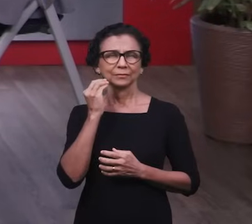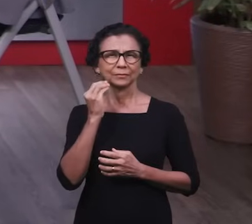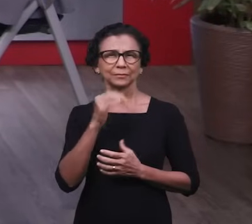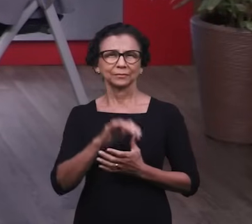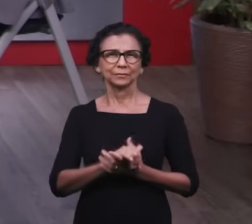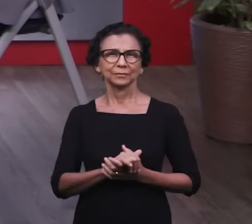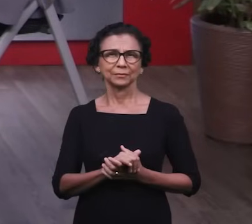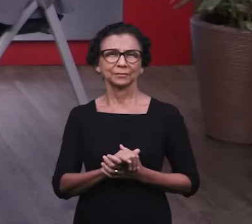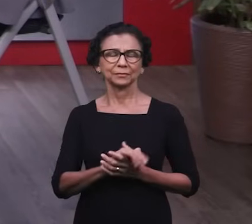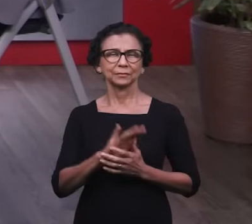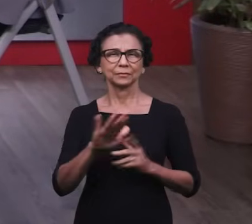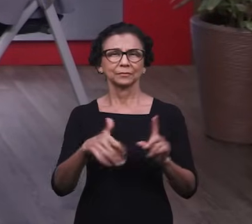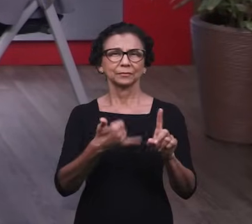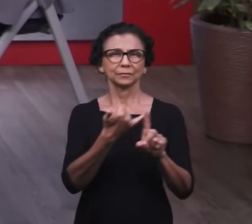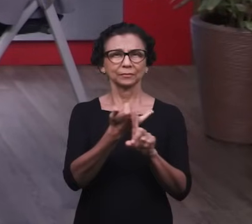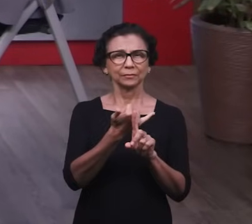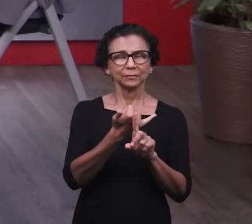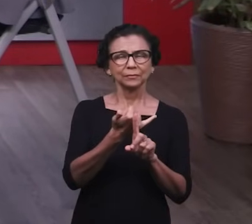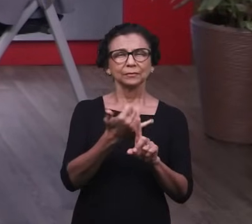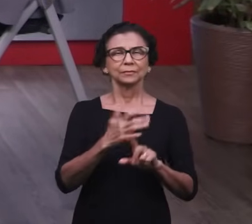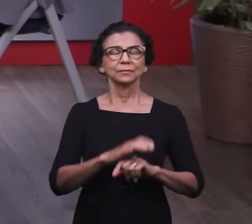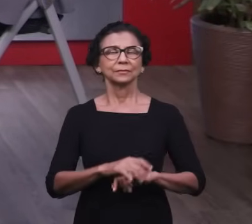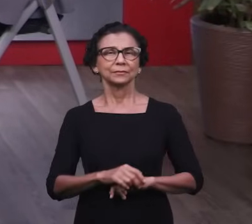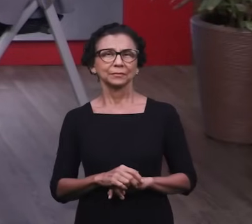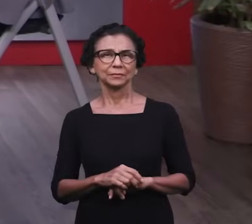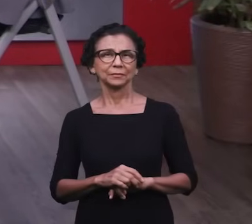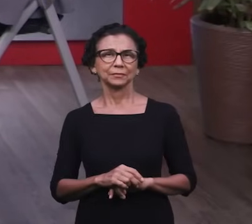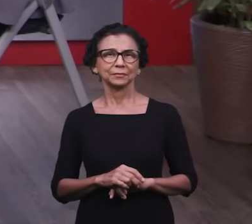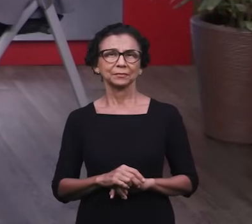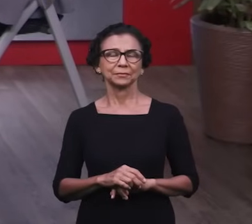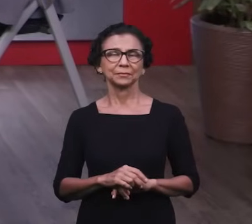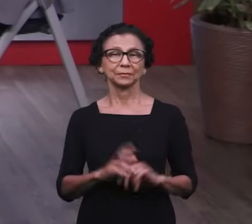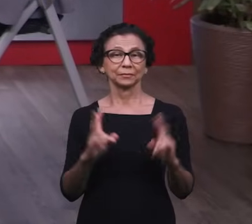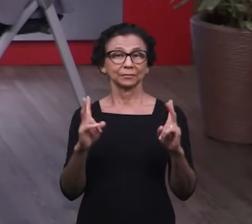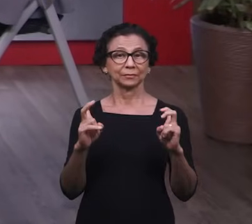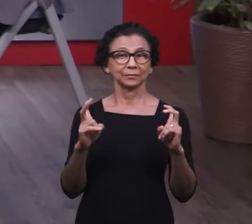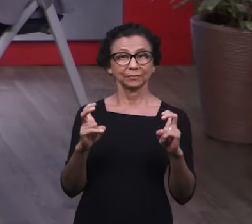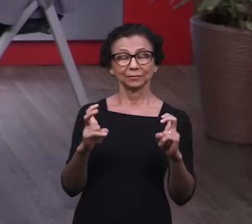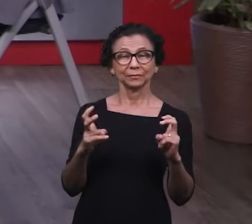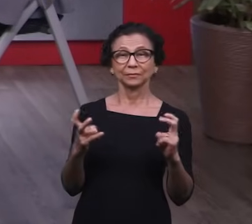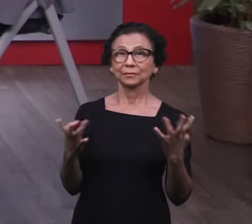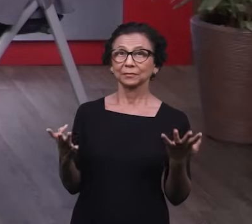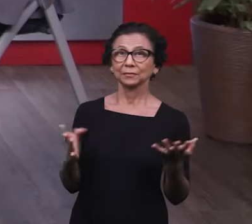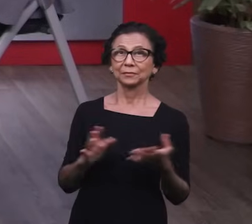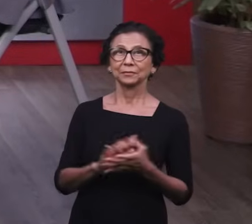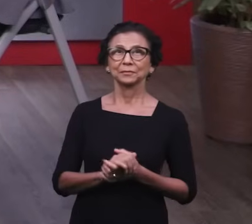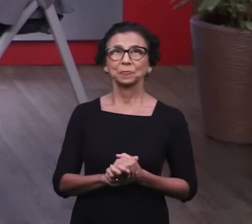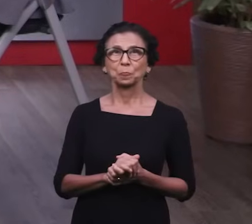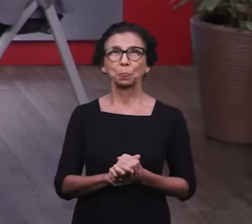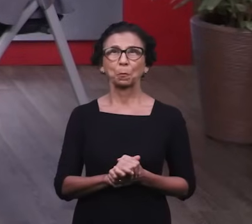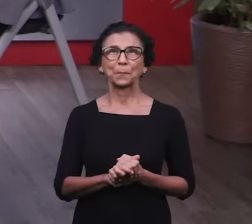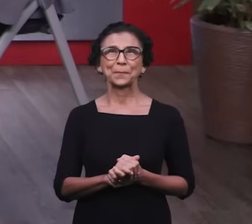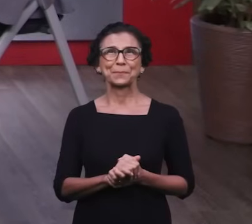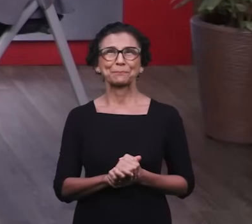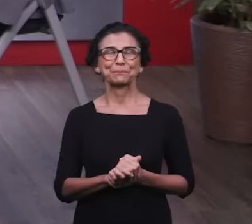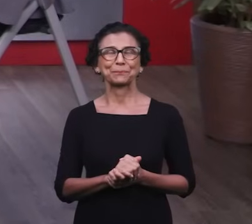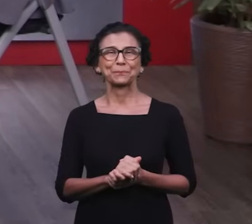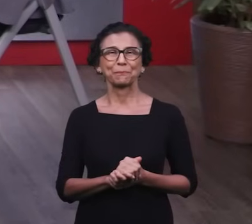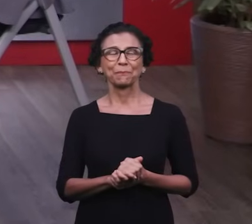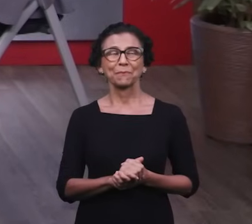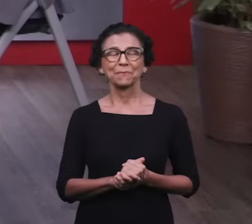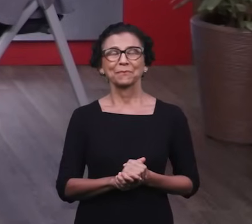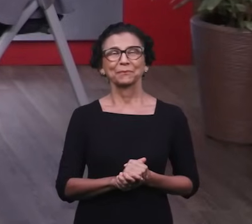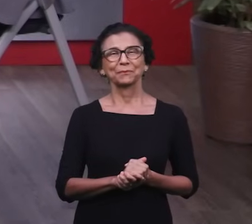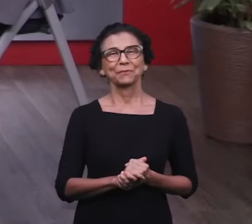assédio, moral, enfim, e já esperamos que venham mais vezes, como desta vez, outras vezes